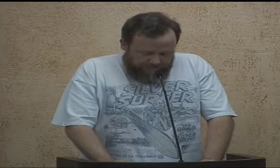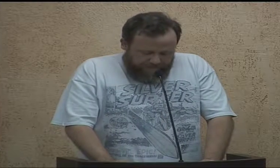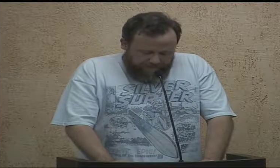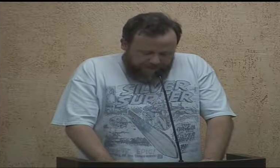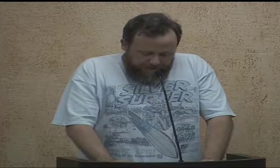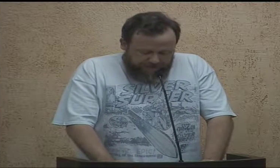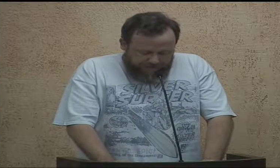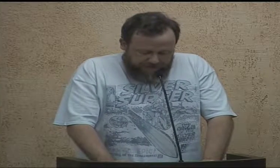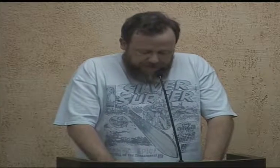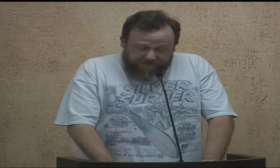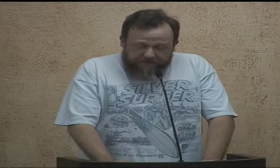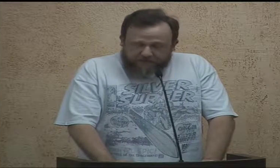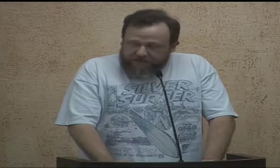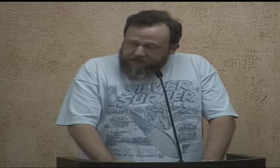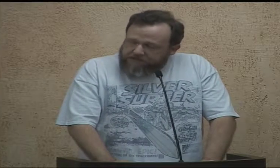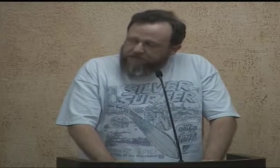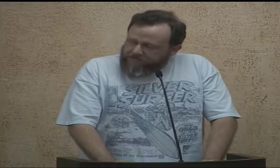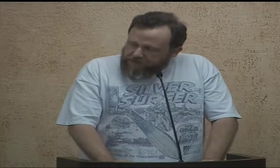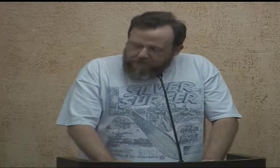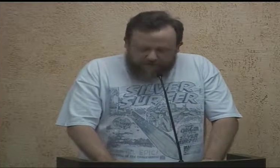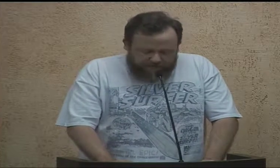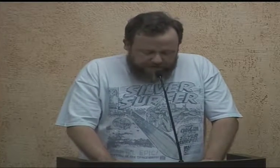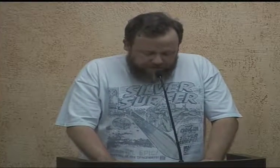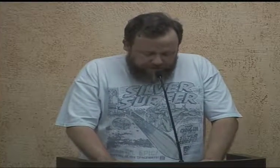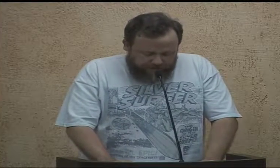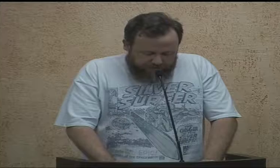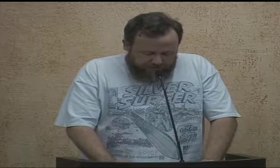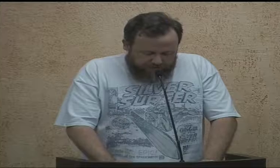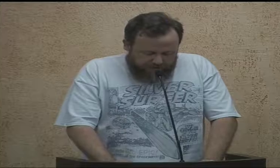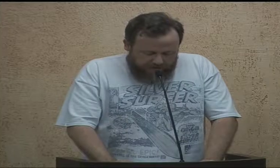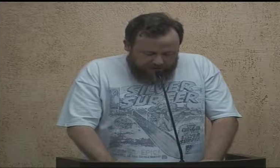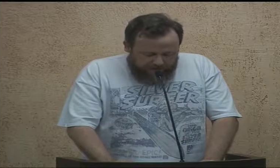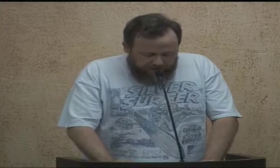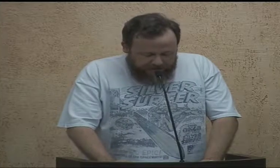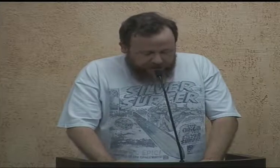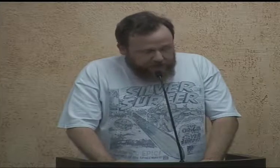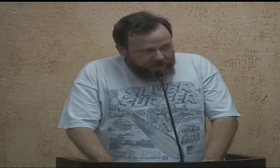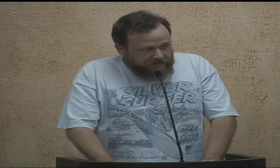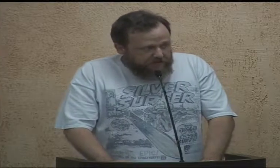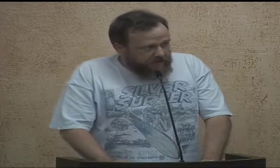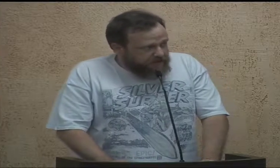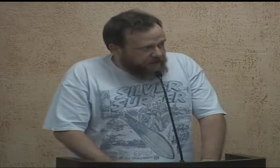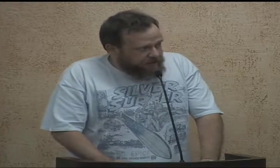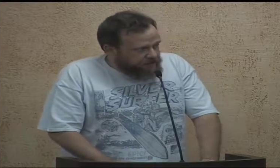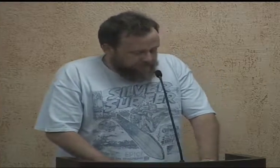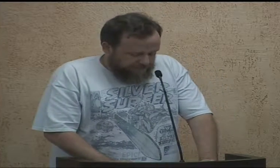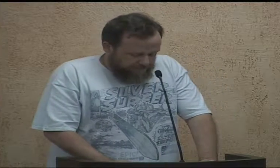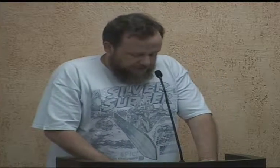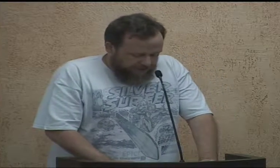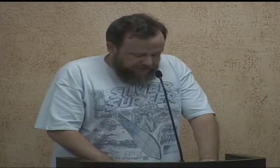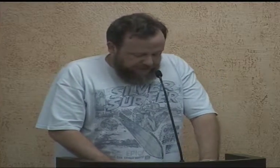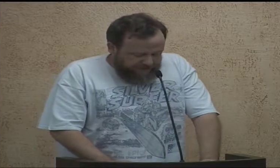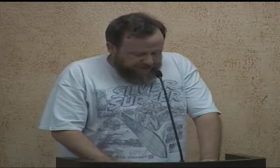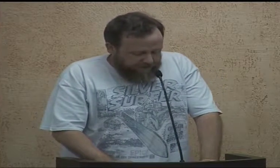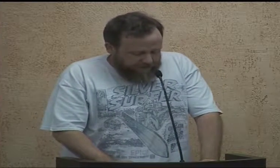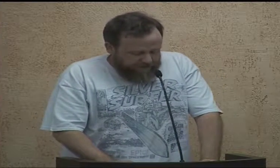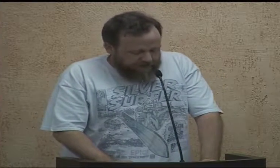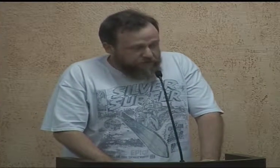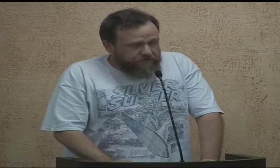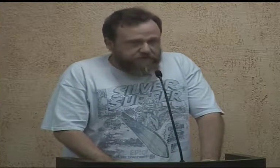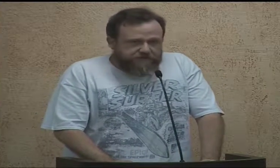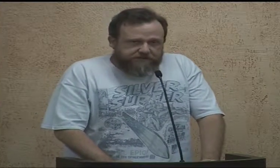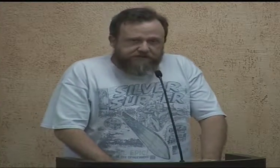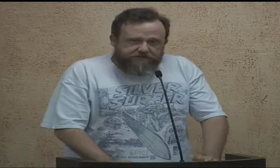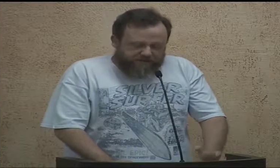pessoas, entre os dias 23 e 24 de setembro. E para atingir essa realidade, eu venho até aqui